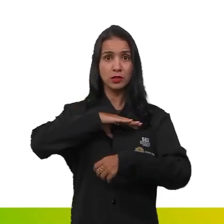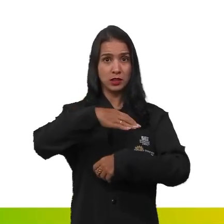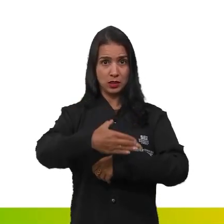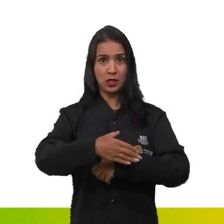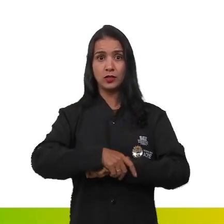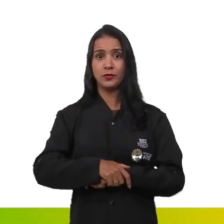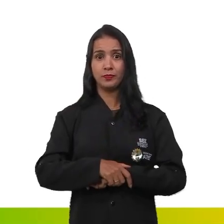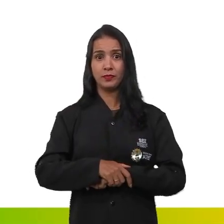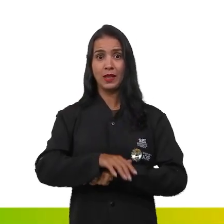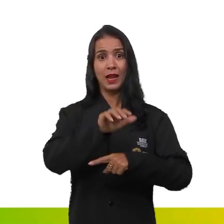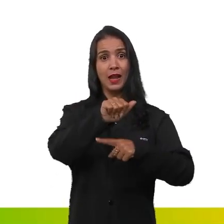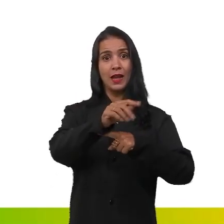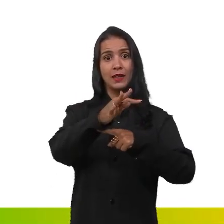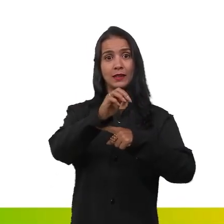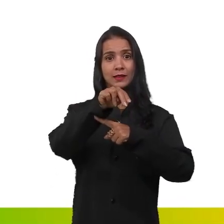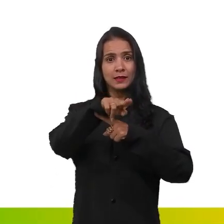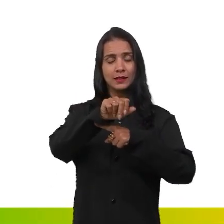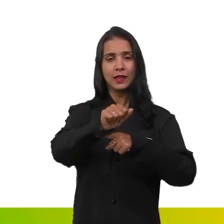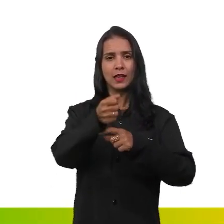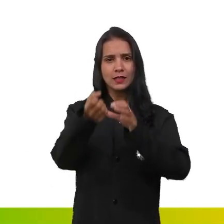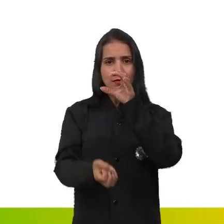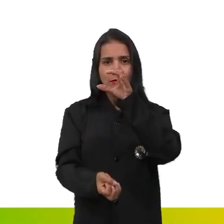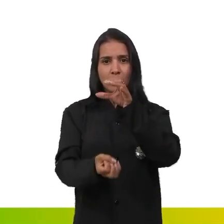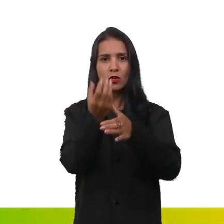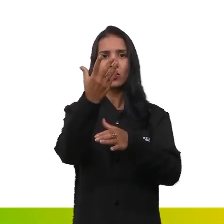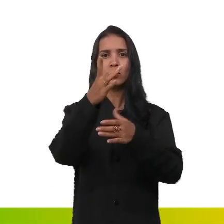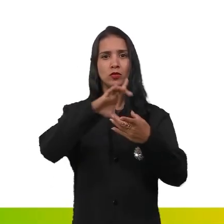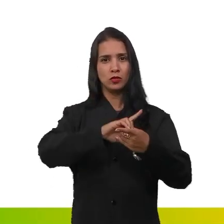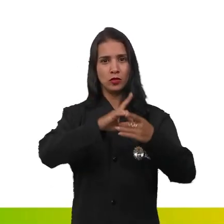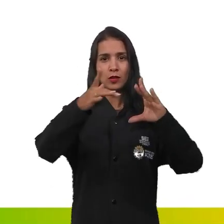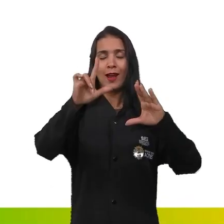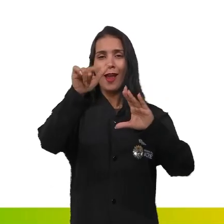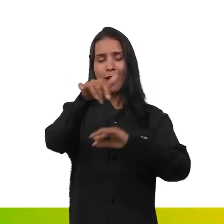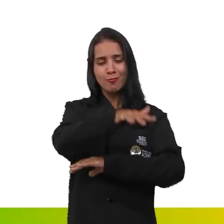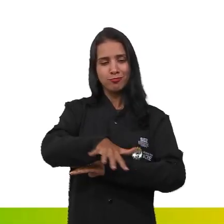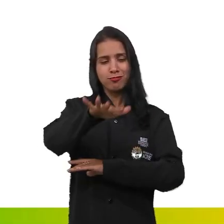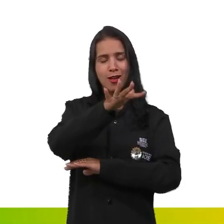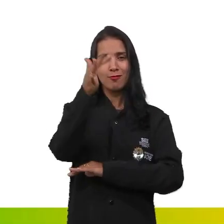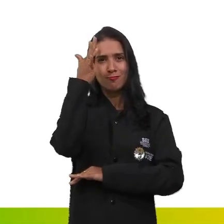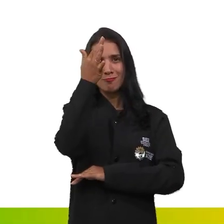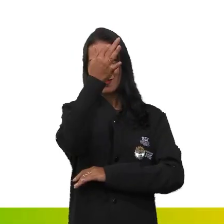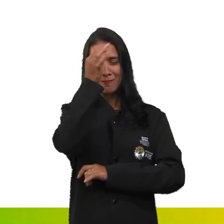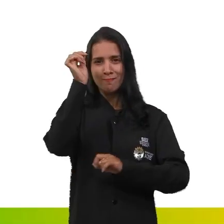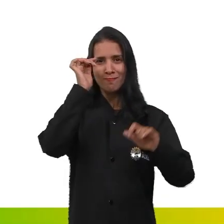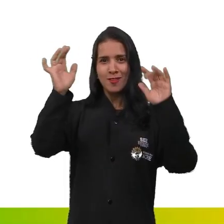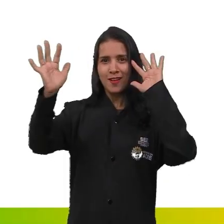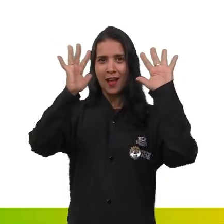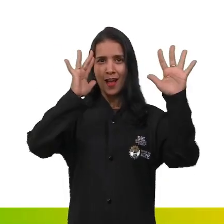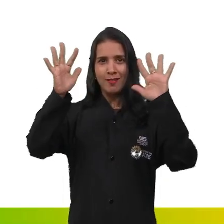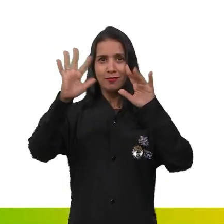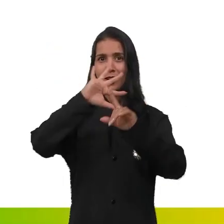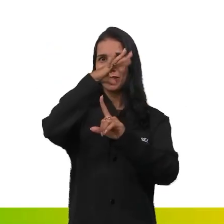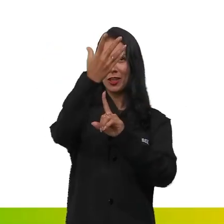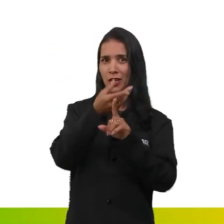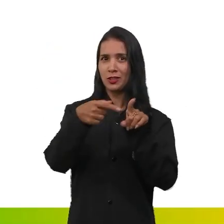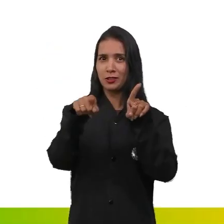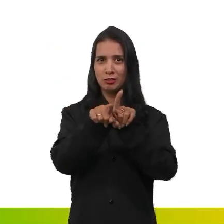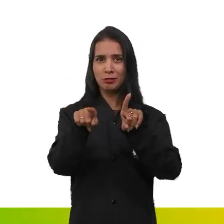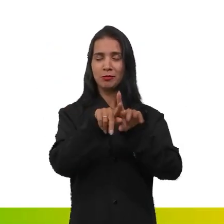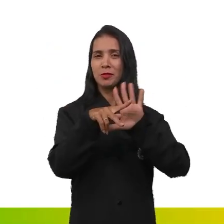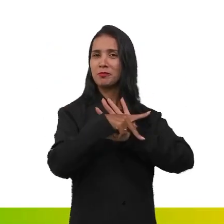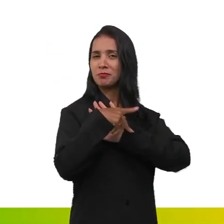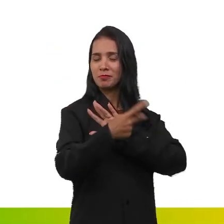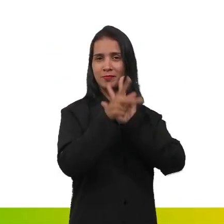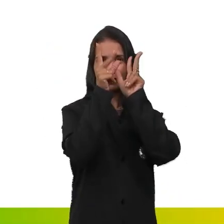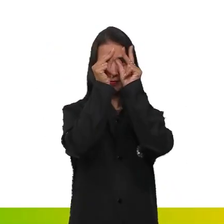o berço da democracia, é o centro filosófico e artístico da Grécia. E esse legado,